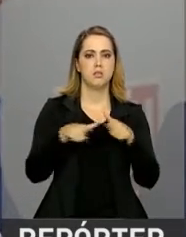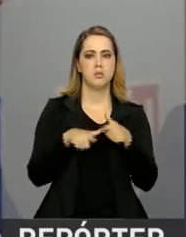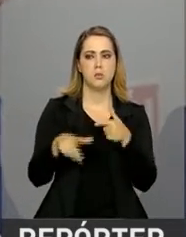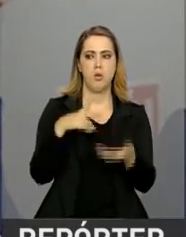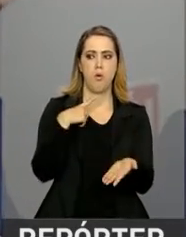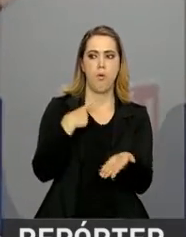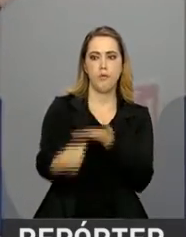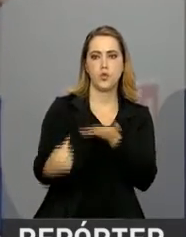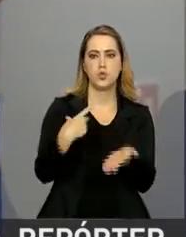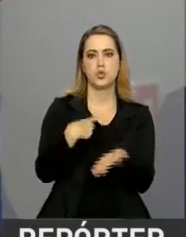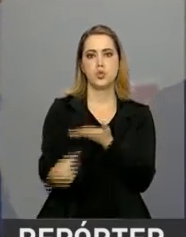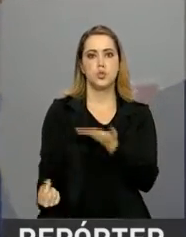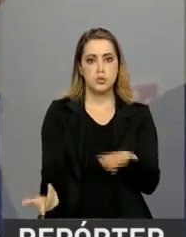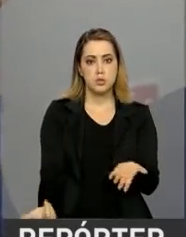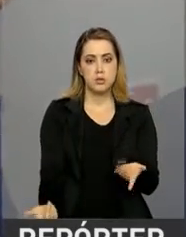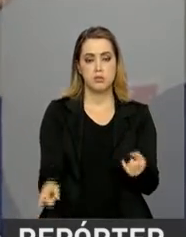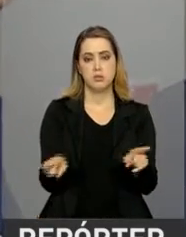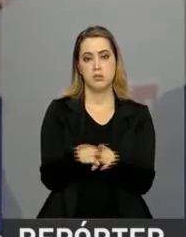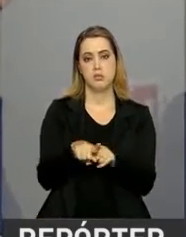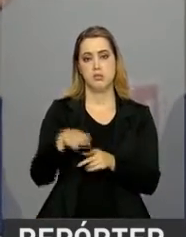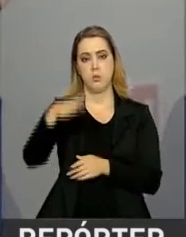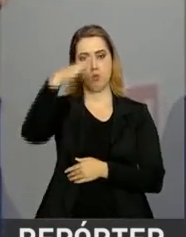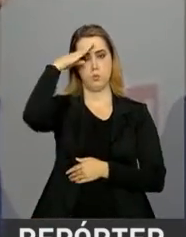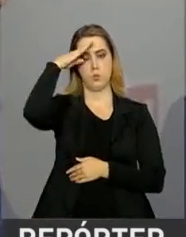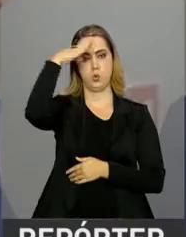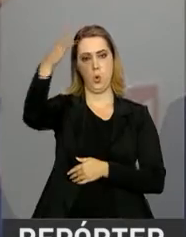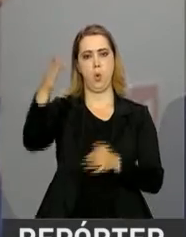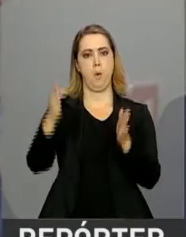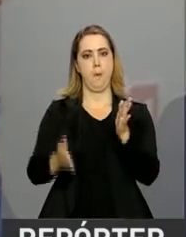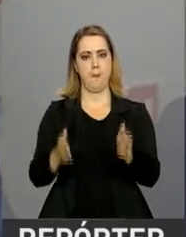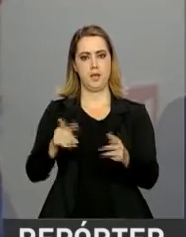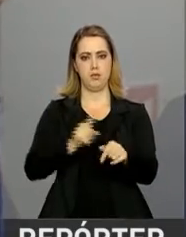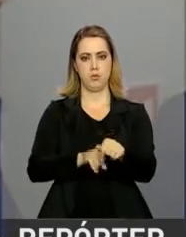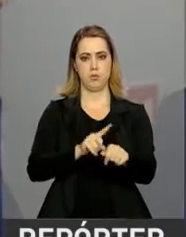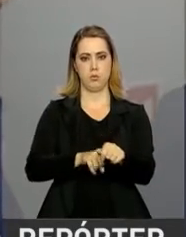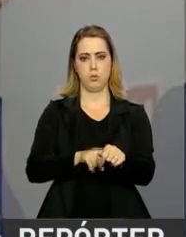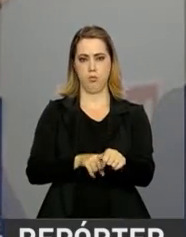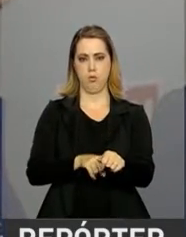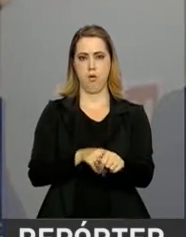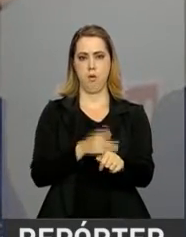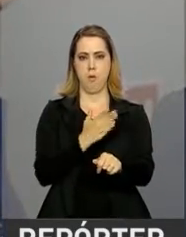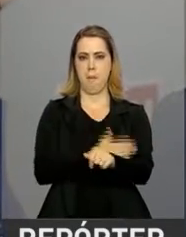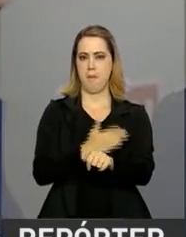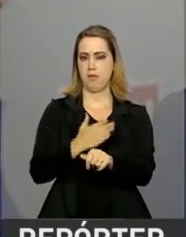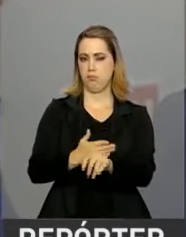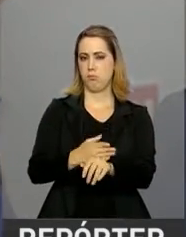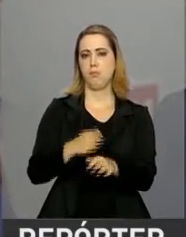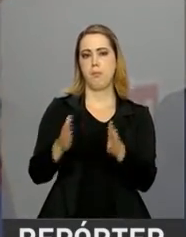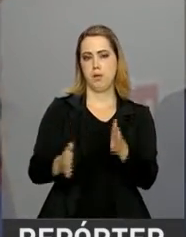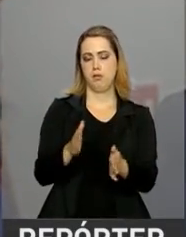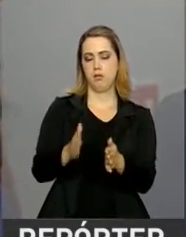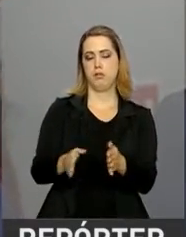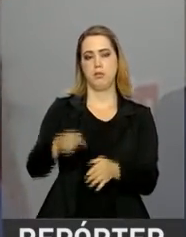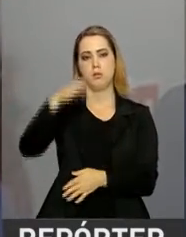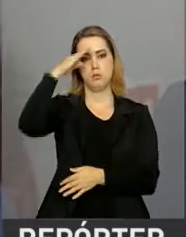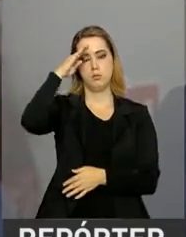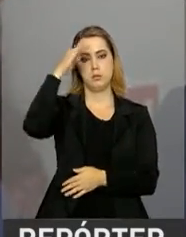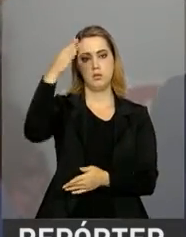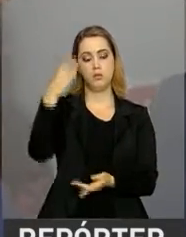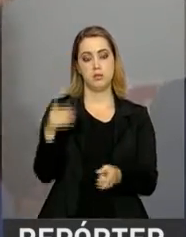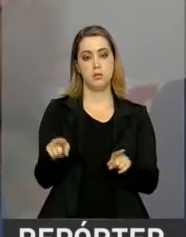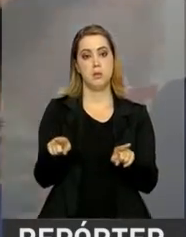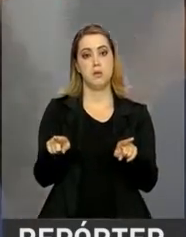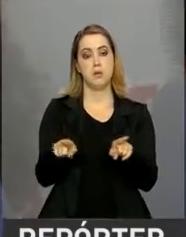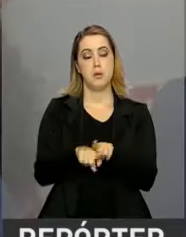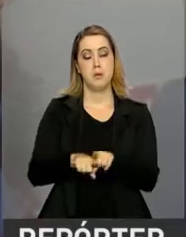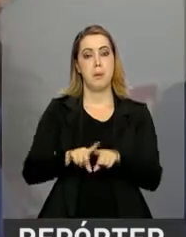escola, tiveram que ir para o exílio, assim como o próprio presidente da comissão, o nosso ex-governador Almino Afonso. Mas